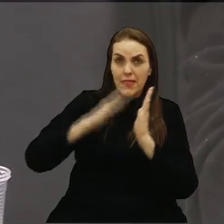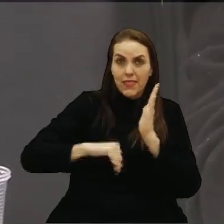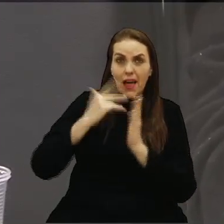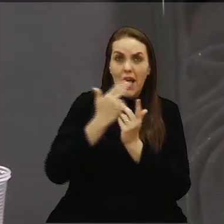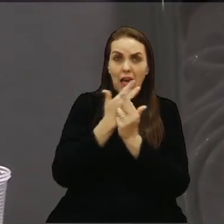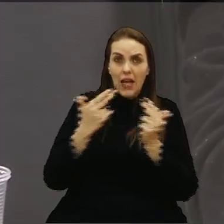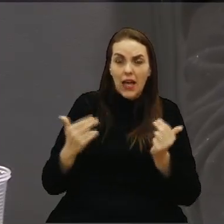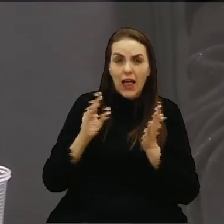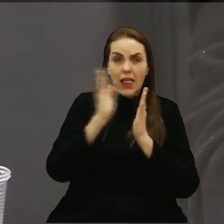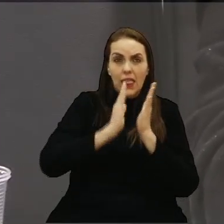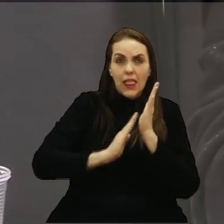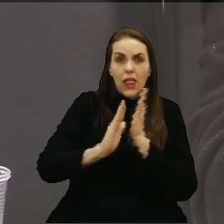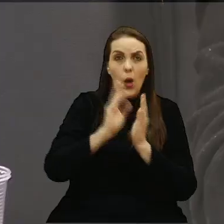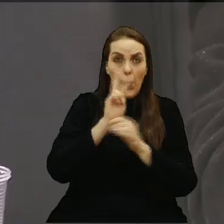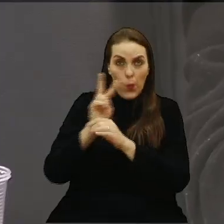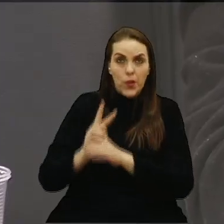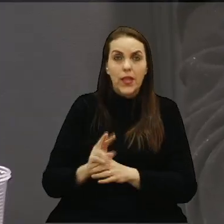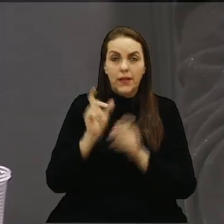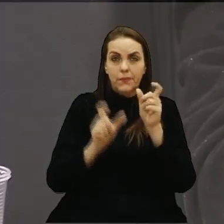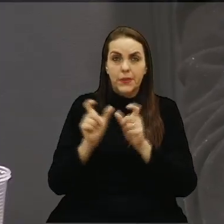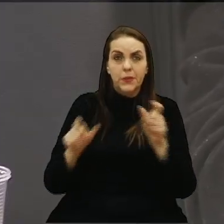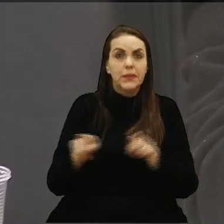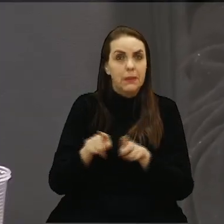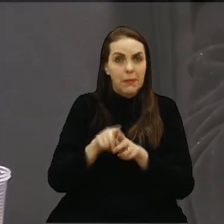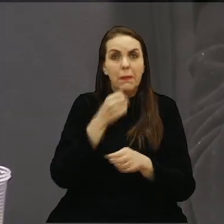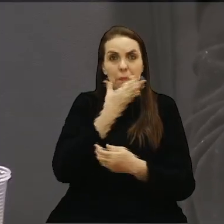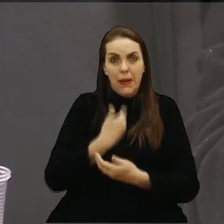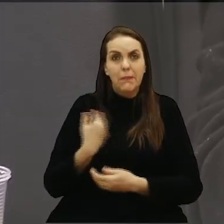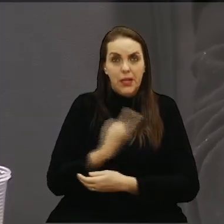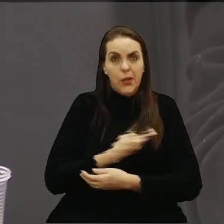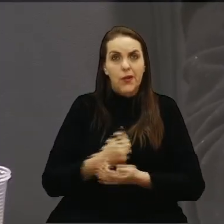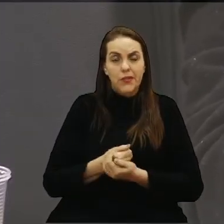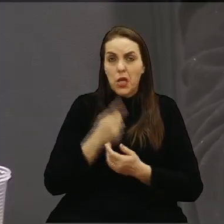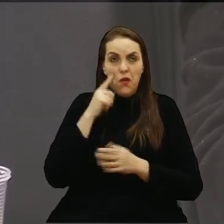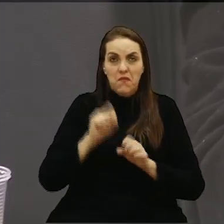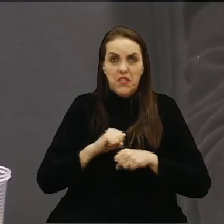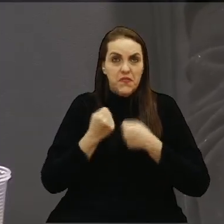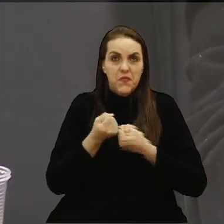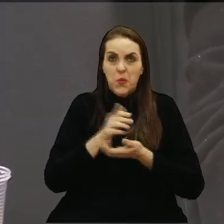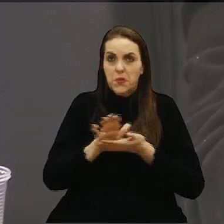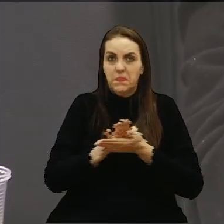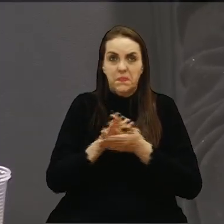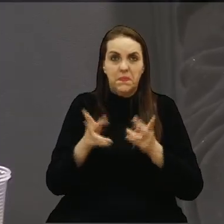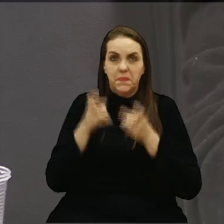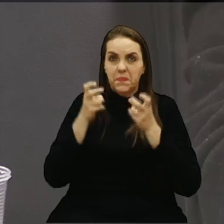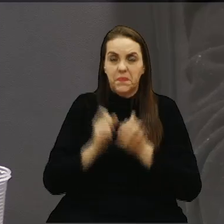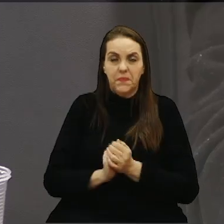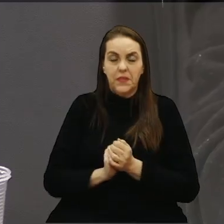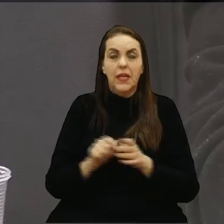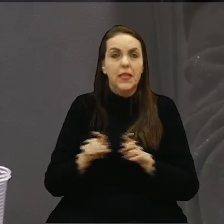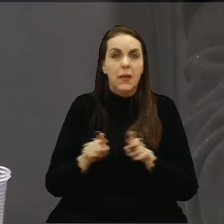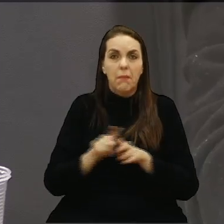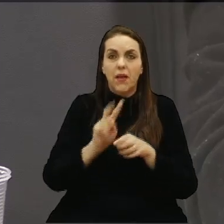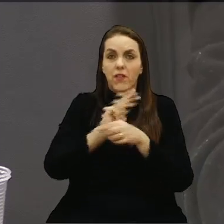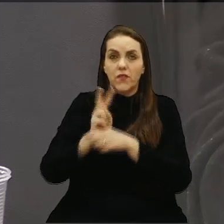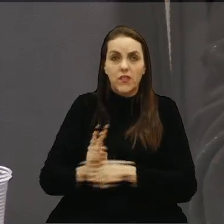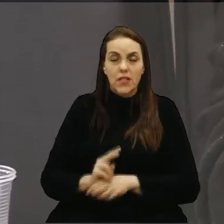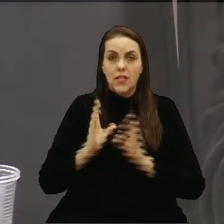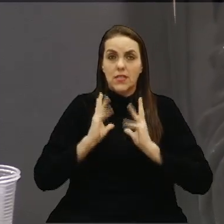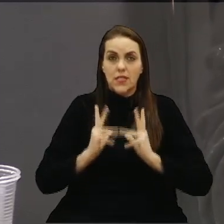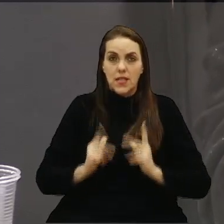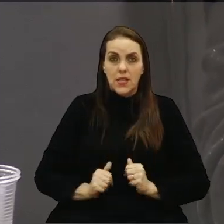uma textura, cuidar das pessoas também é para o nosso bem. E aí eu não vejo esse empenho. Outro empenho que eu não vejo, a vigilância sanitária que se empenha